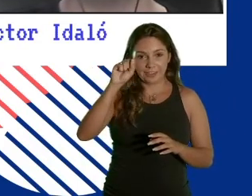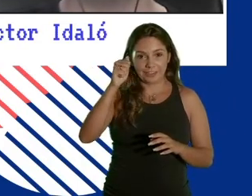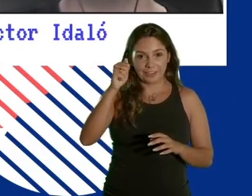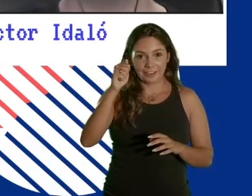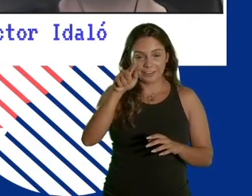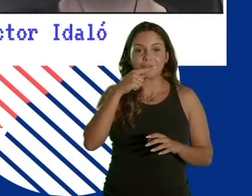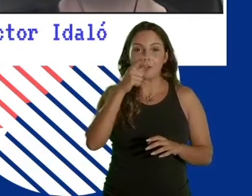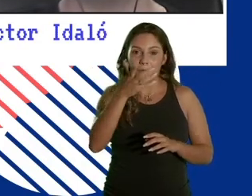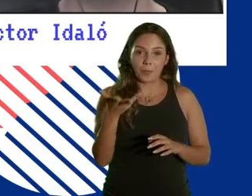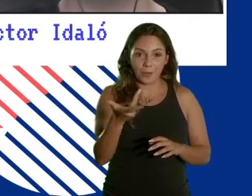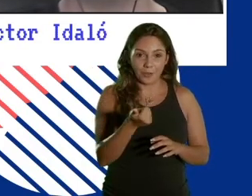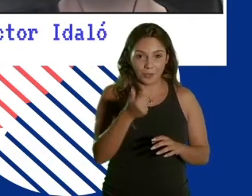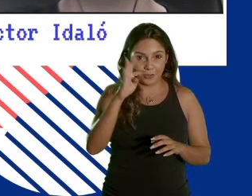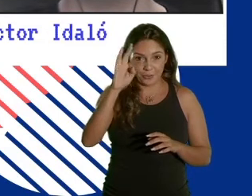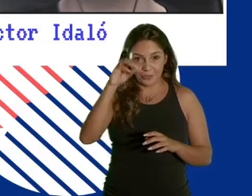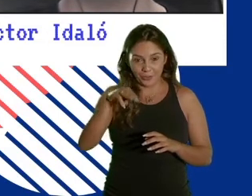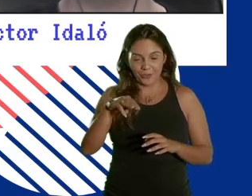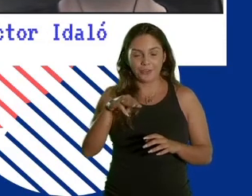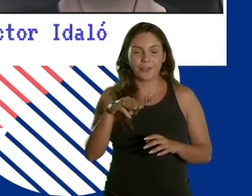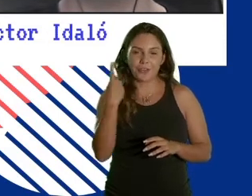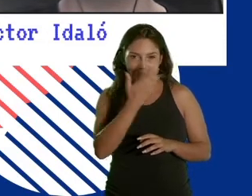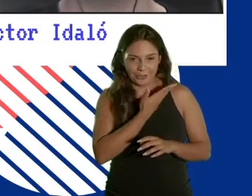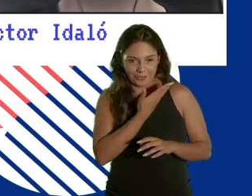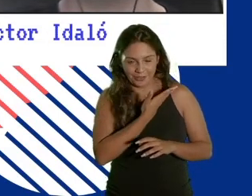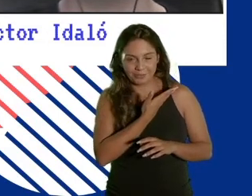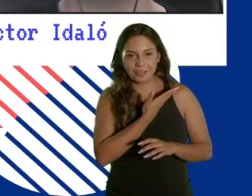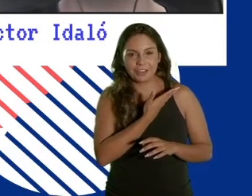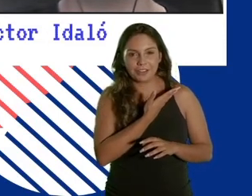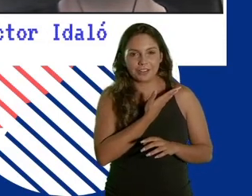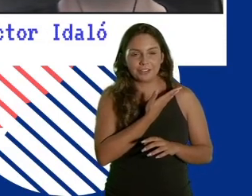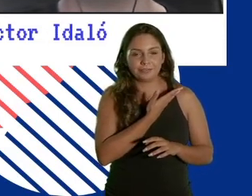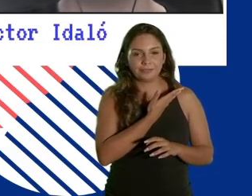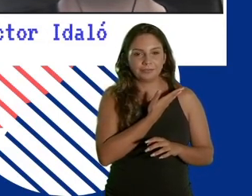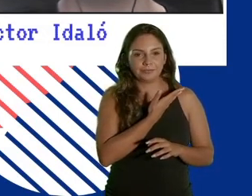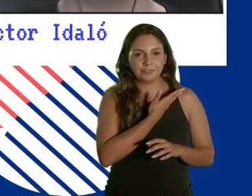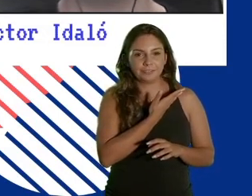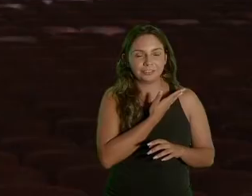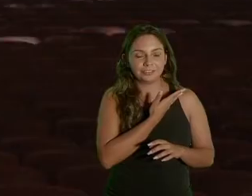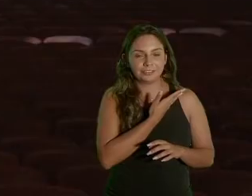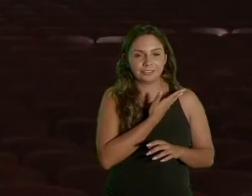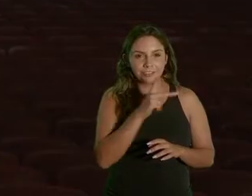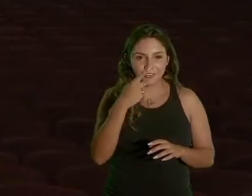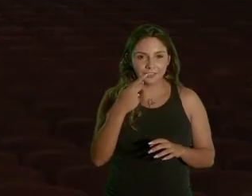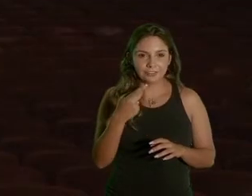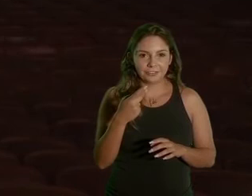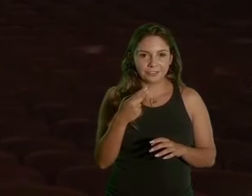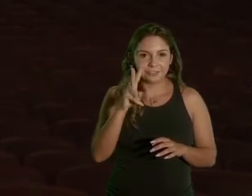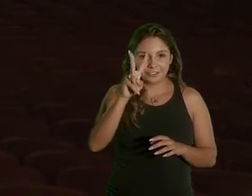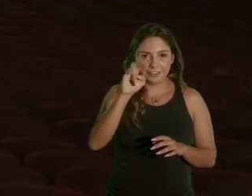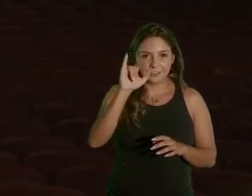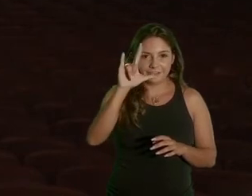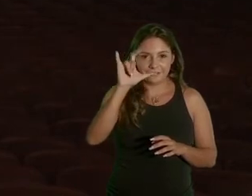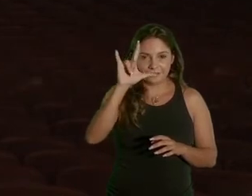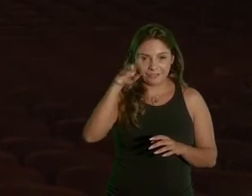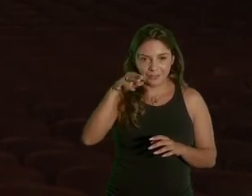é o máximo. O Tom Carteiro, nosso amigo, poeta, figura muito presente no Araxá, parte da nossa história, disse, Vilma Cunha é